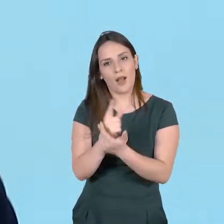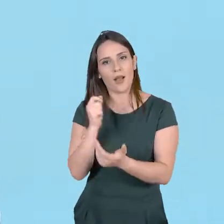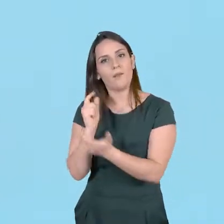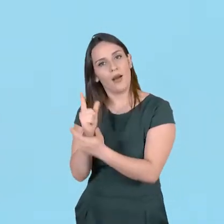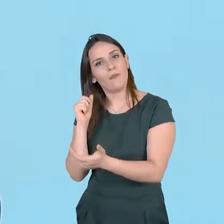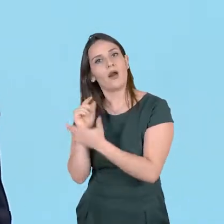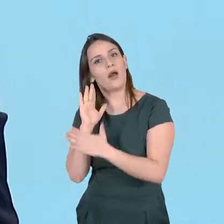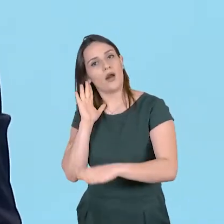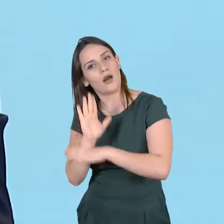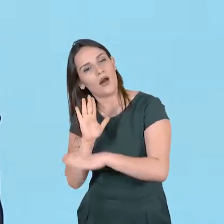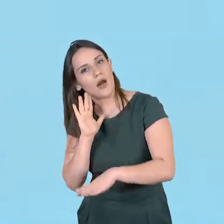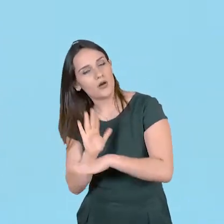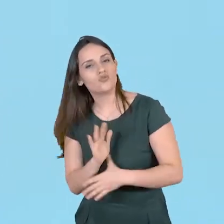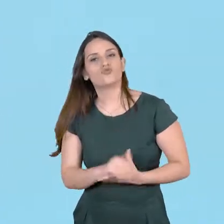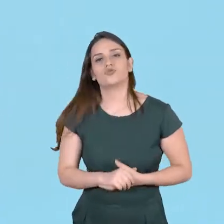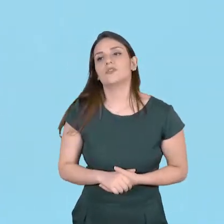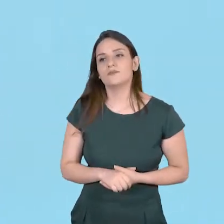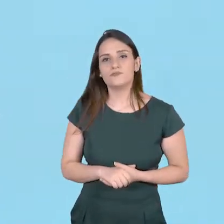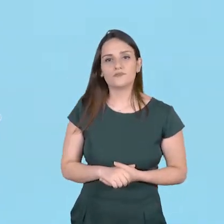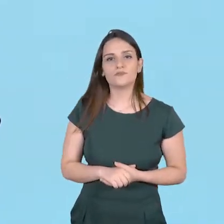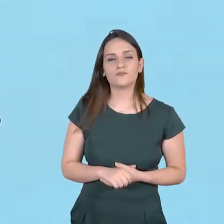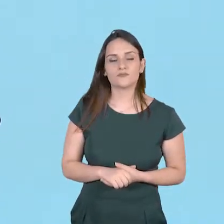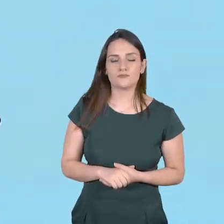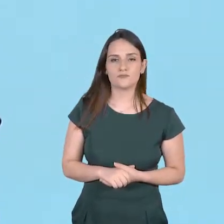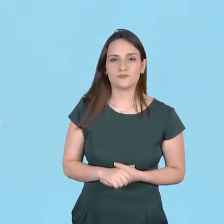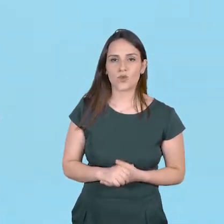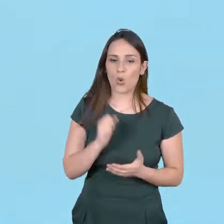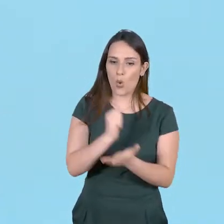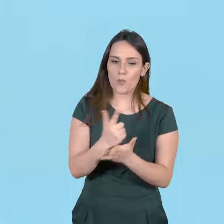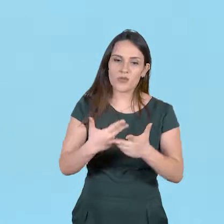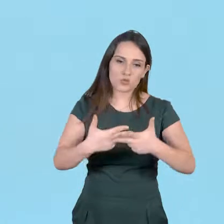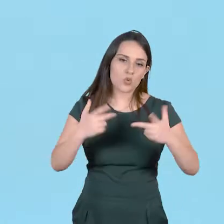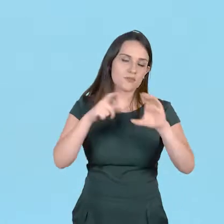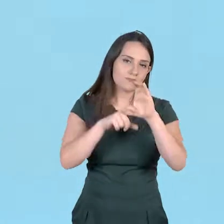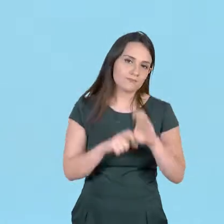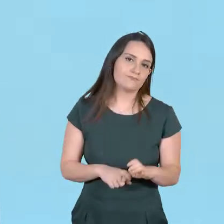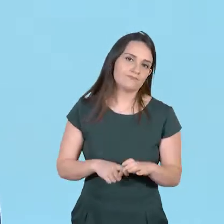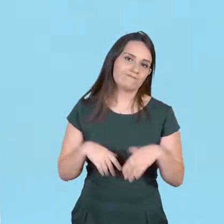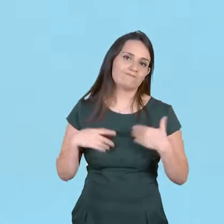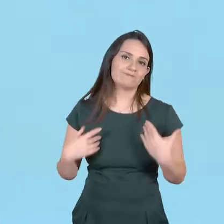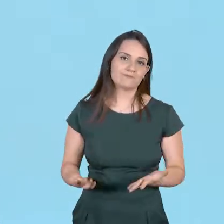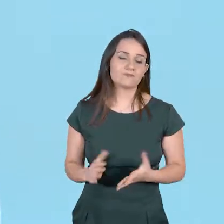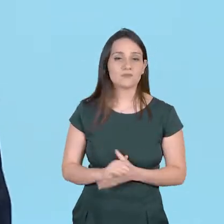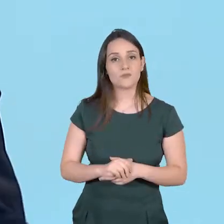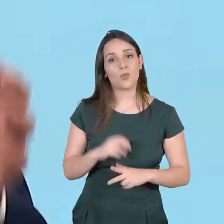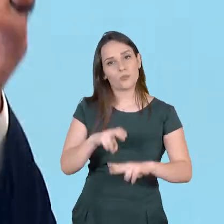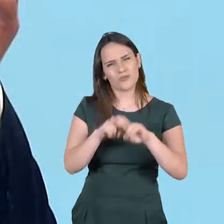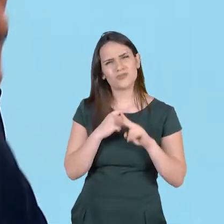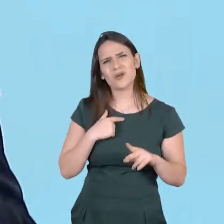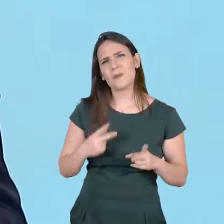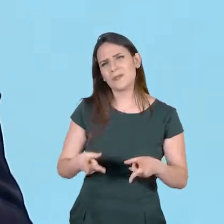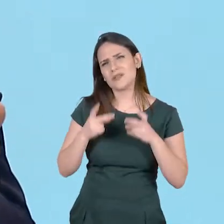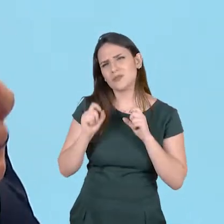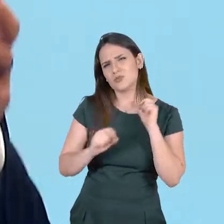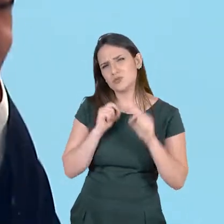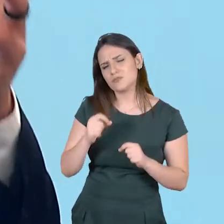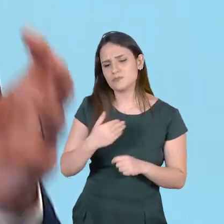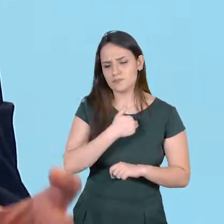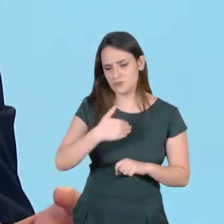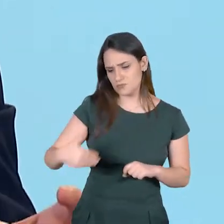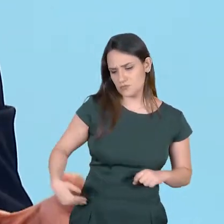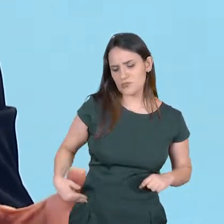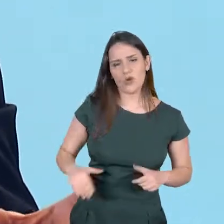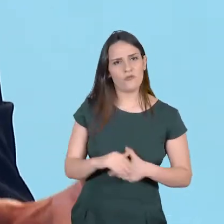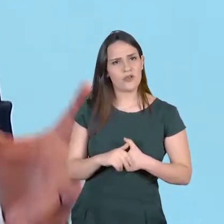acaba sustentando os demais membros da família que estão desempregados, né? Então, eu vejo que o governo atacando